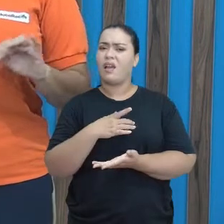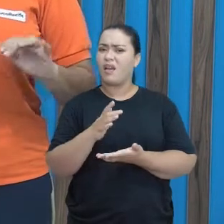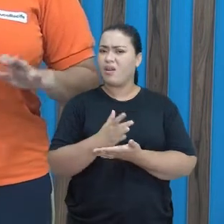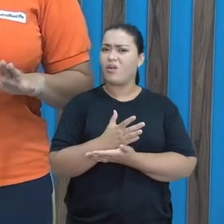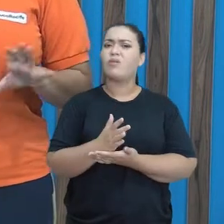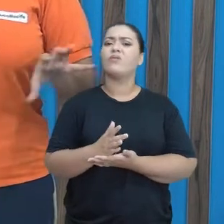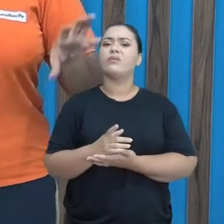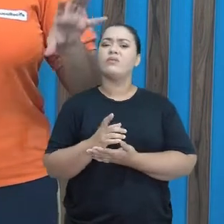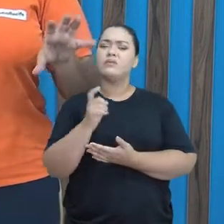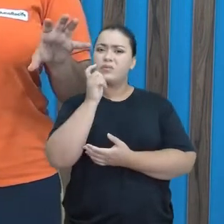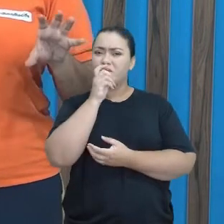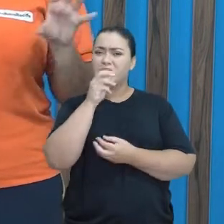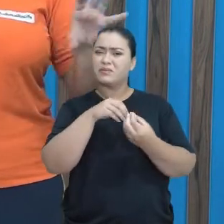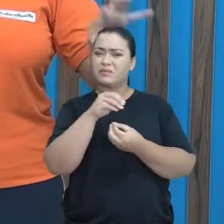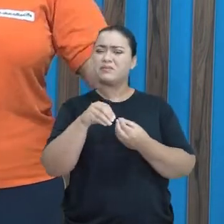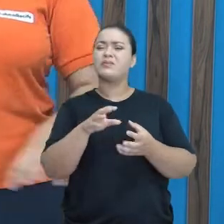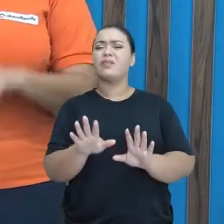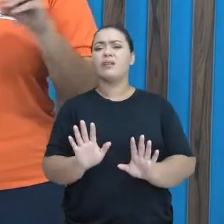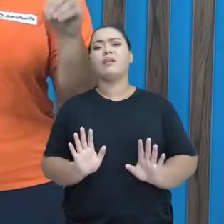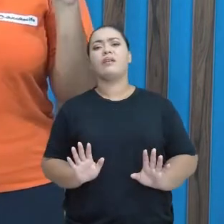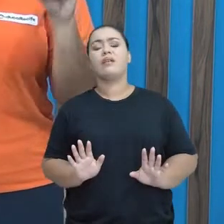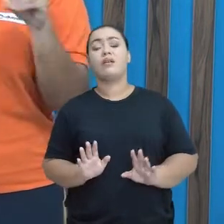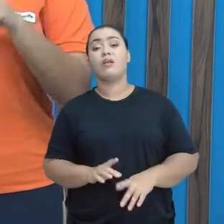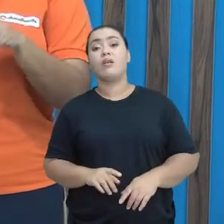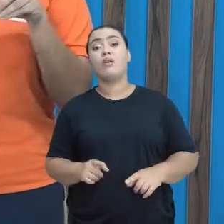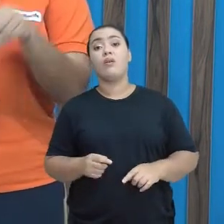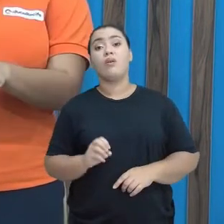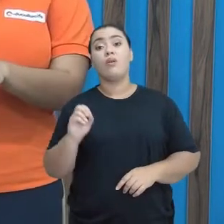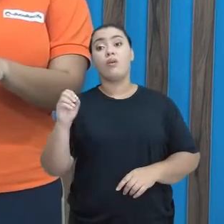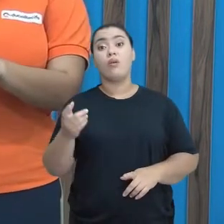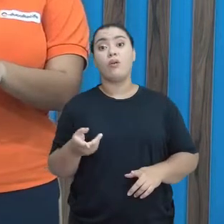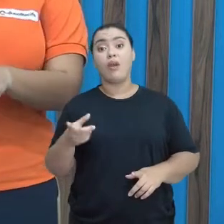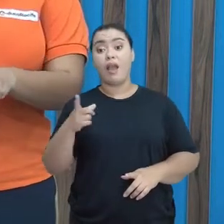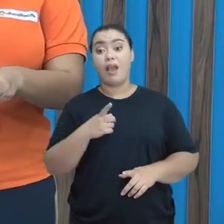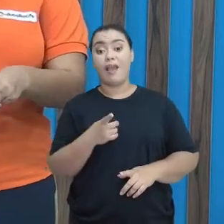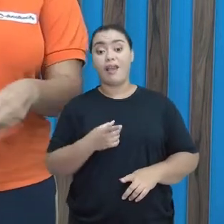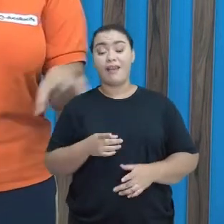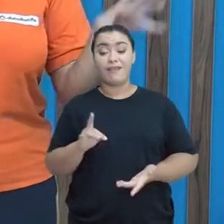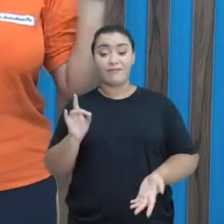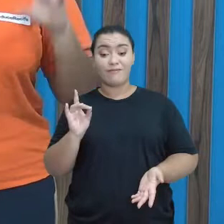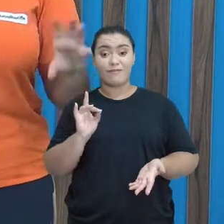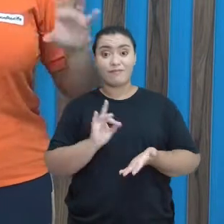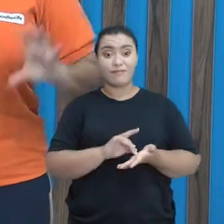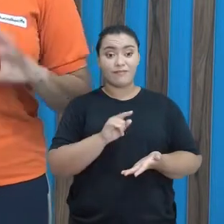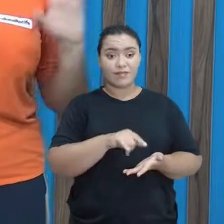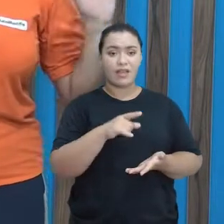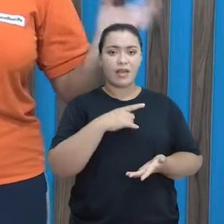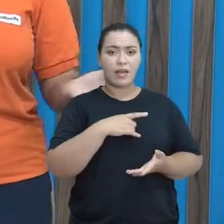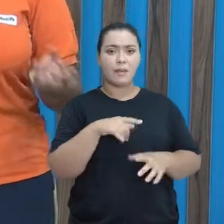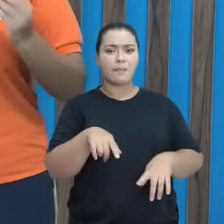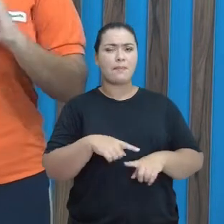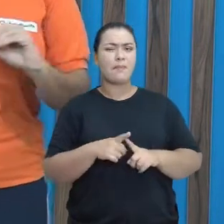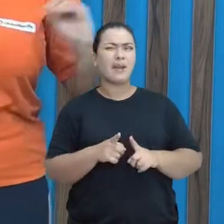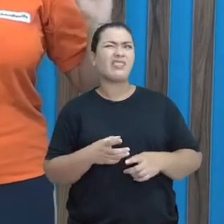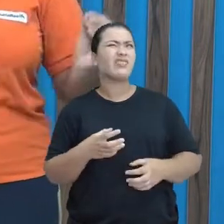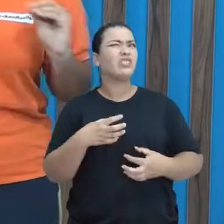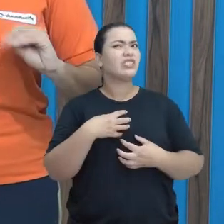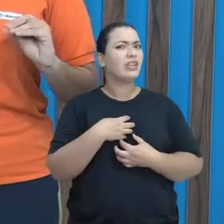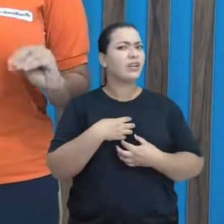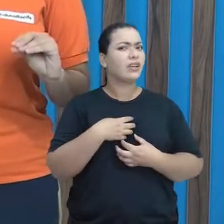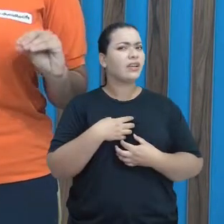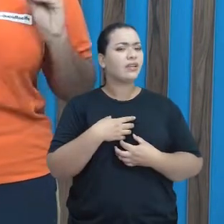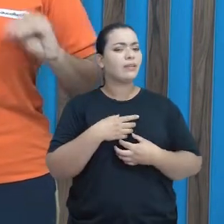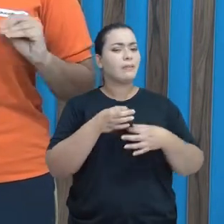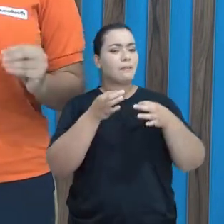pode ser que a essência do fato seja aquela, mas que o modo não tenha acontecido exatamente